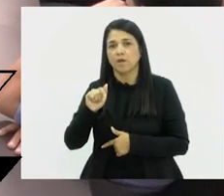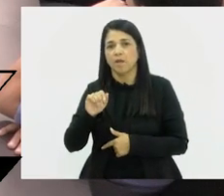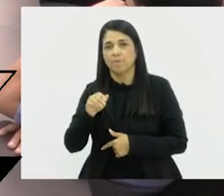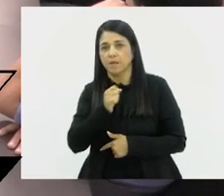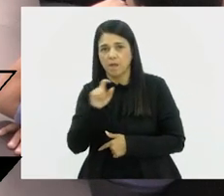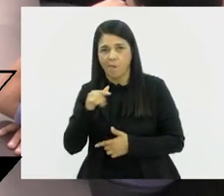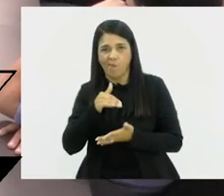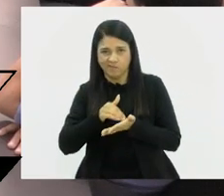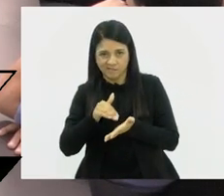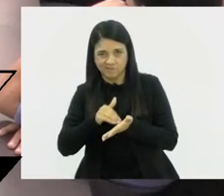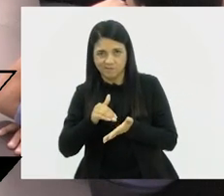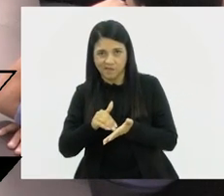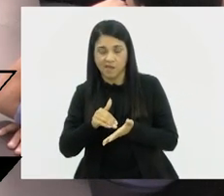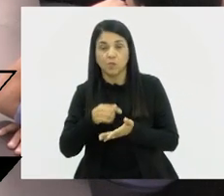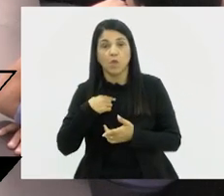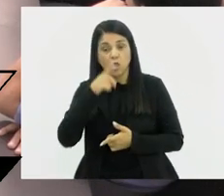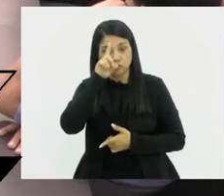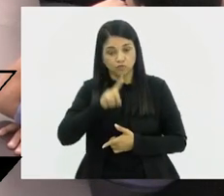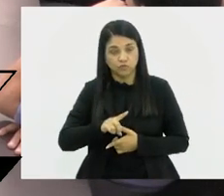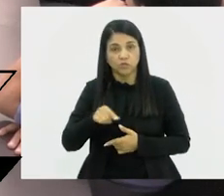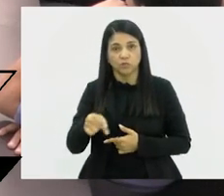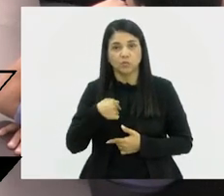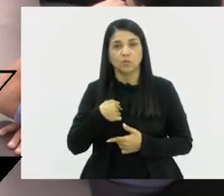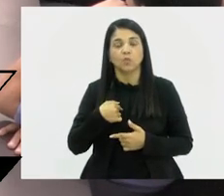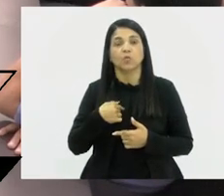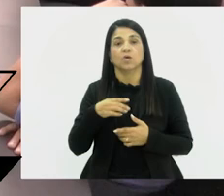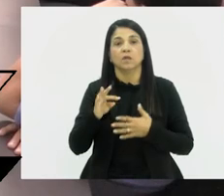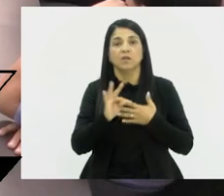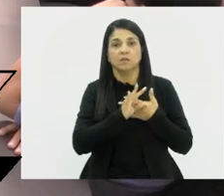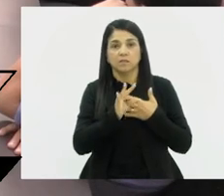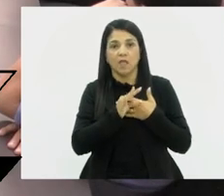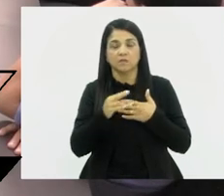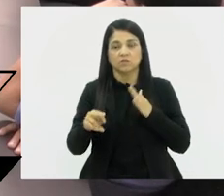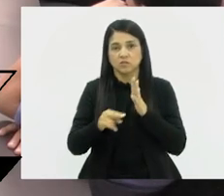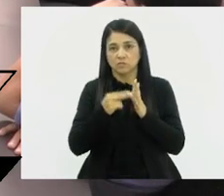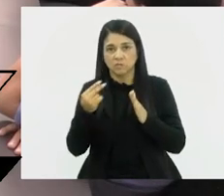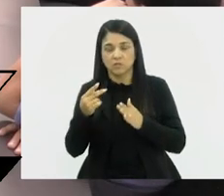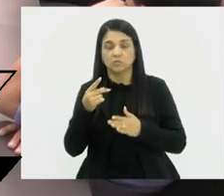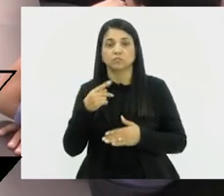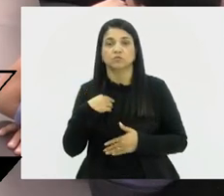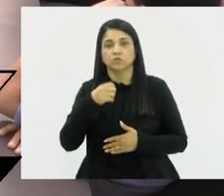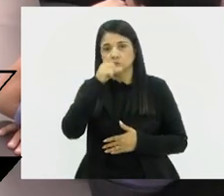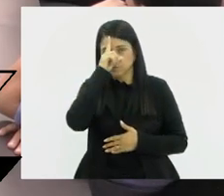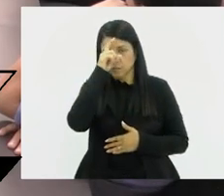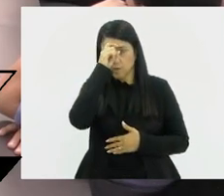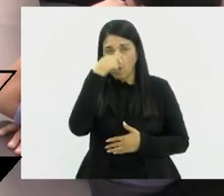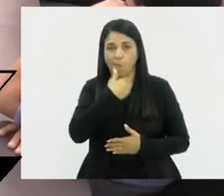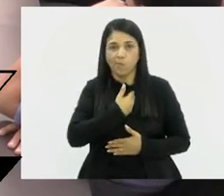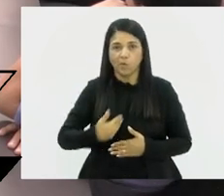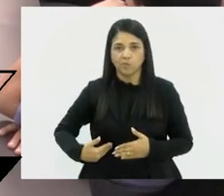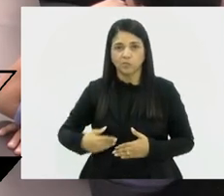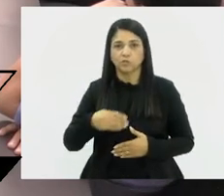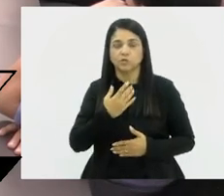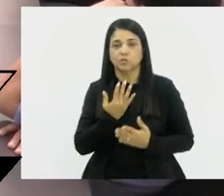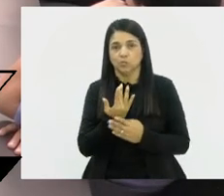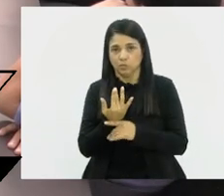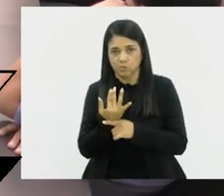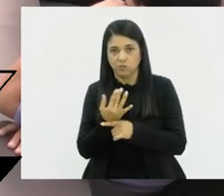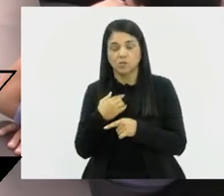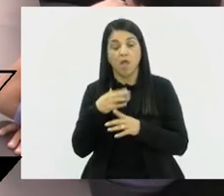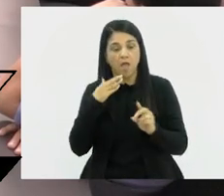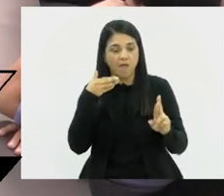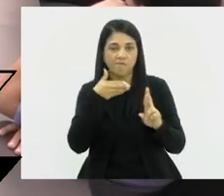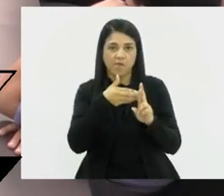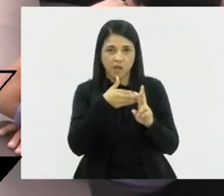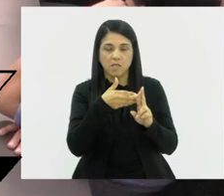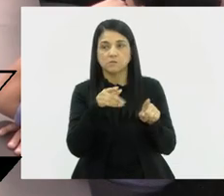secretário, sou diretor técnico e cirurgião do Hospital Municipal de Duque de Caxias, Hospital Público, uma grande referência em todo o Estado hoje, né, não